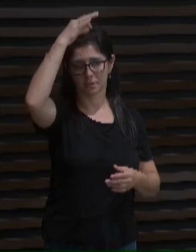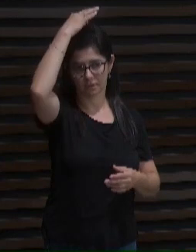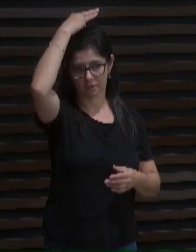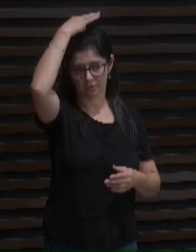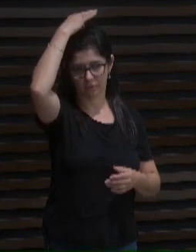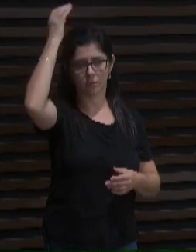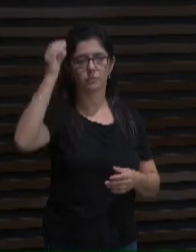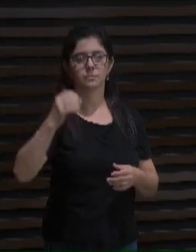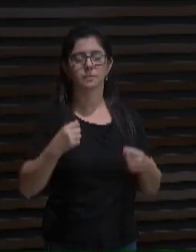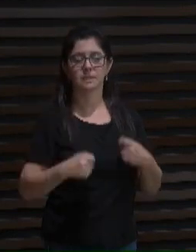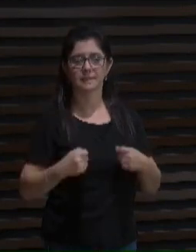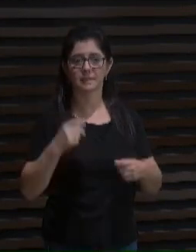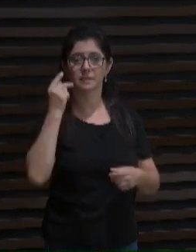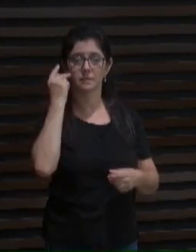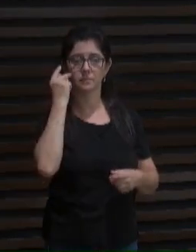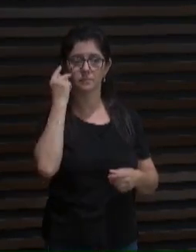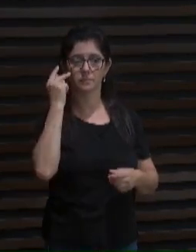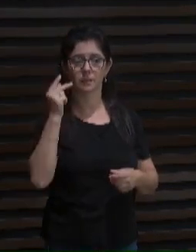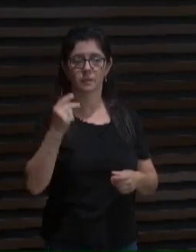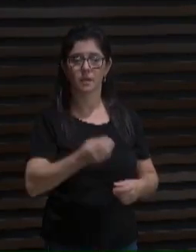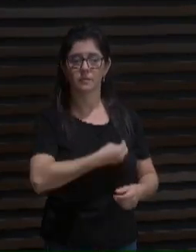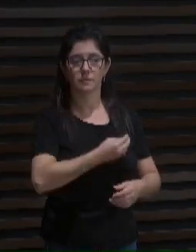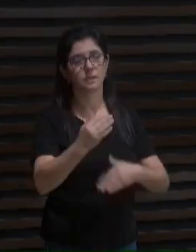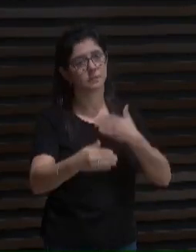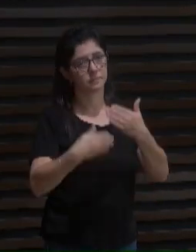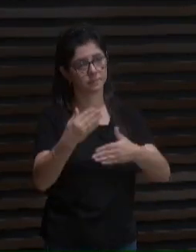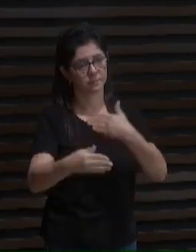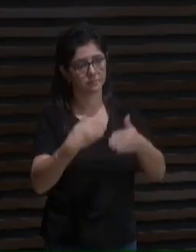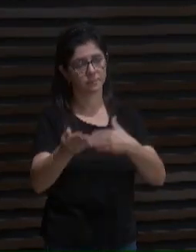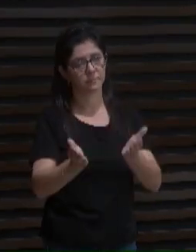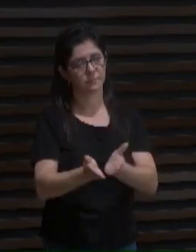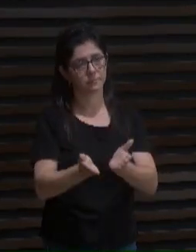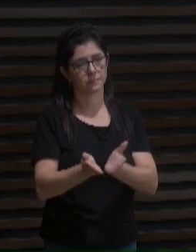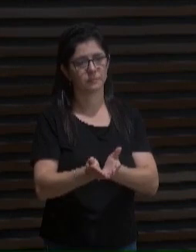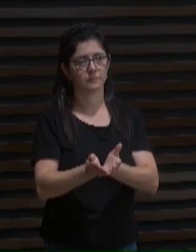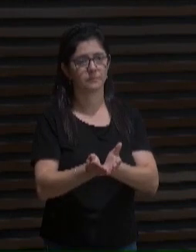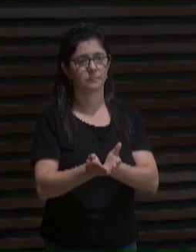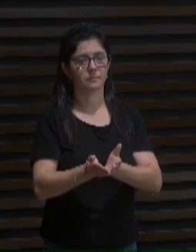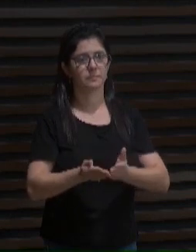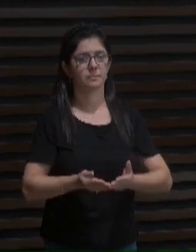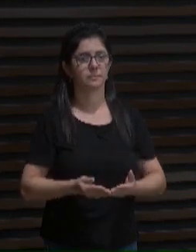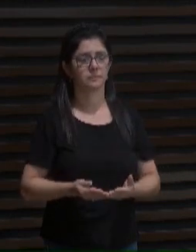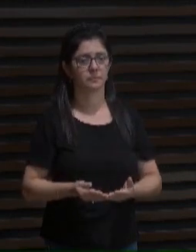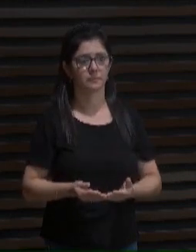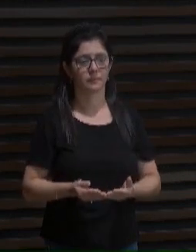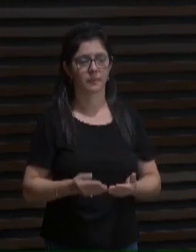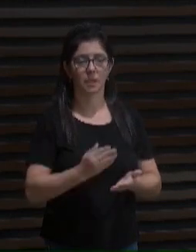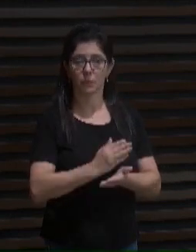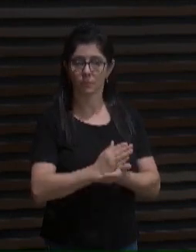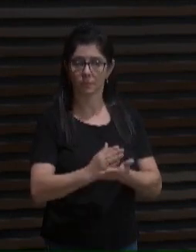para a caminhada progressiva do cristão. O ponto de partida na vida cristã é